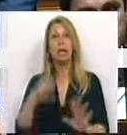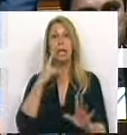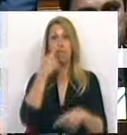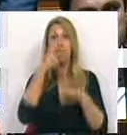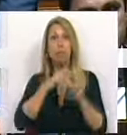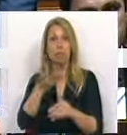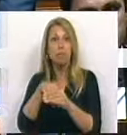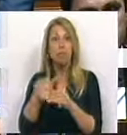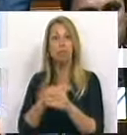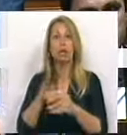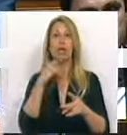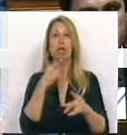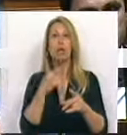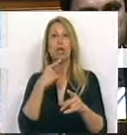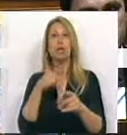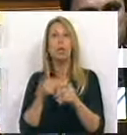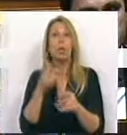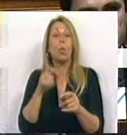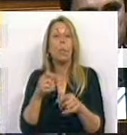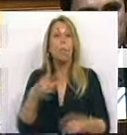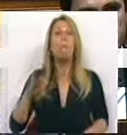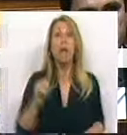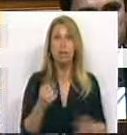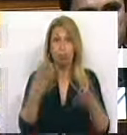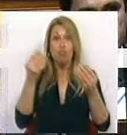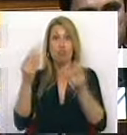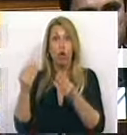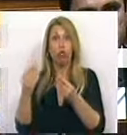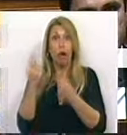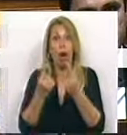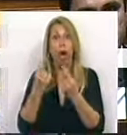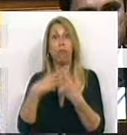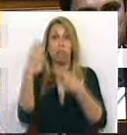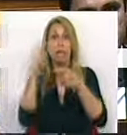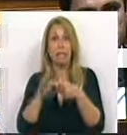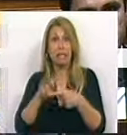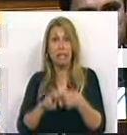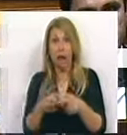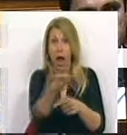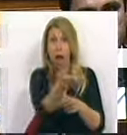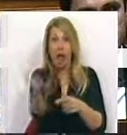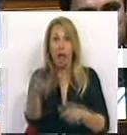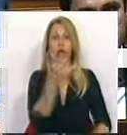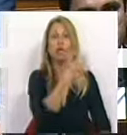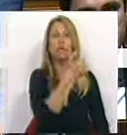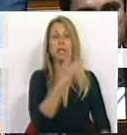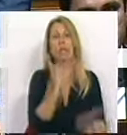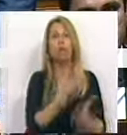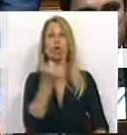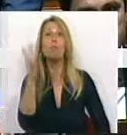Partido Socialista, muitos dos quais se sentavam aí entre 2005 e 2011 na bancada do